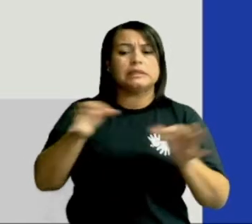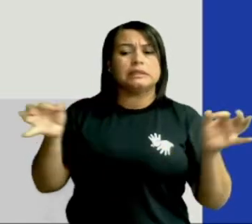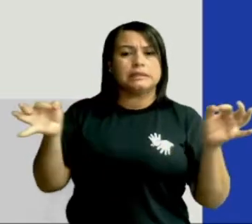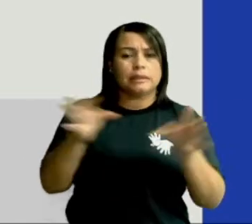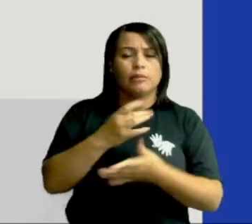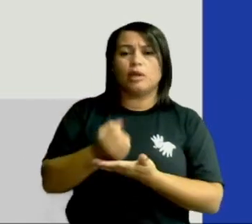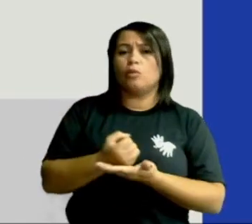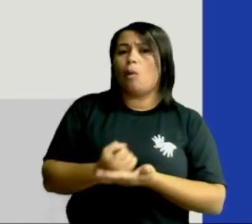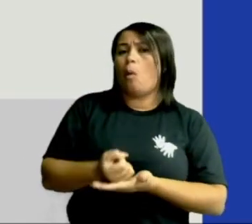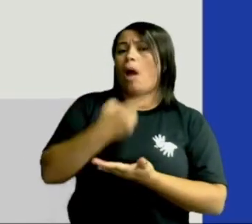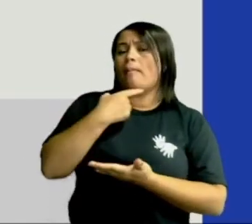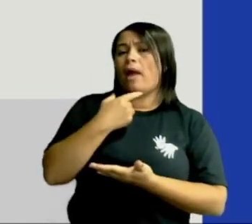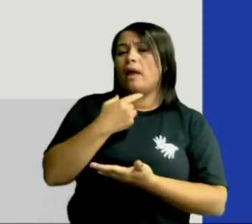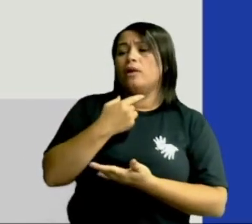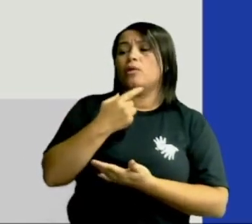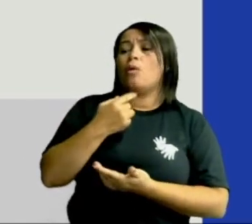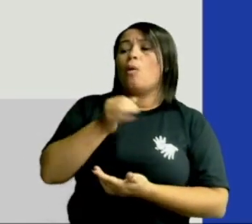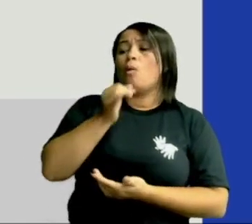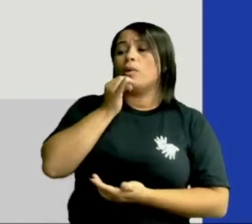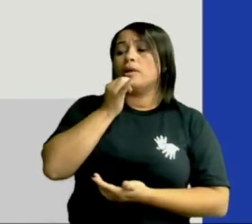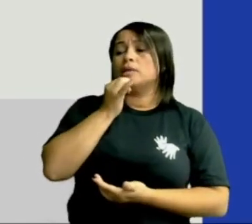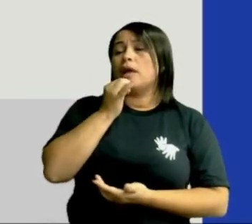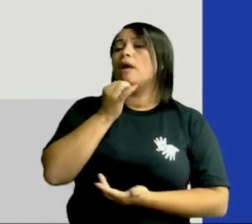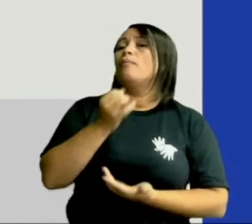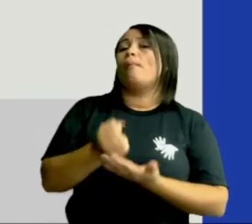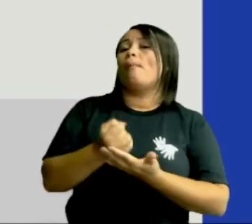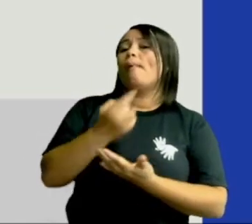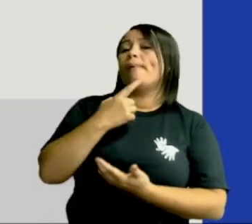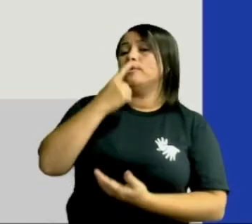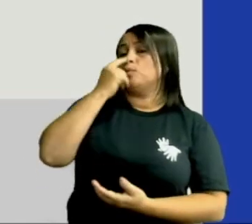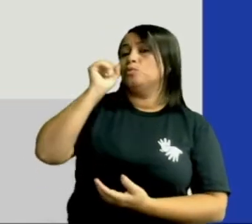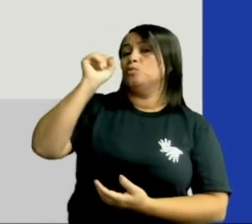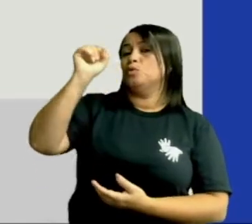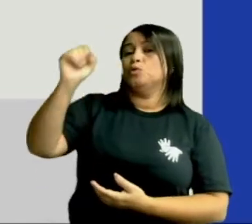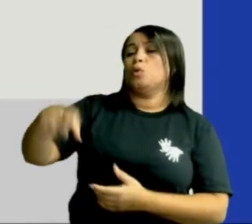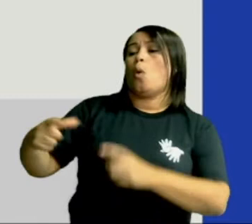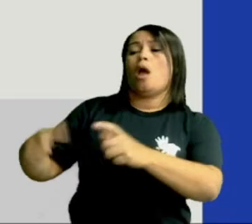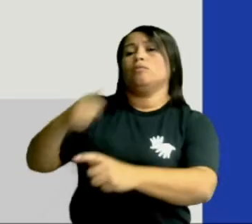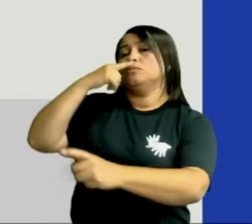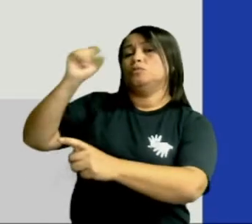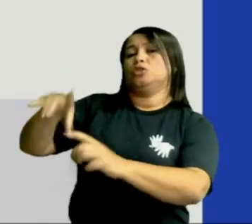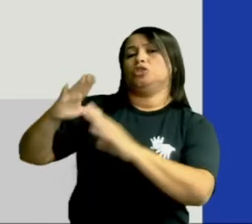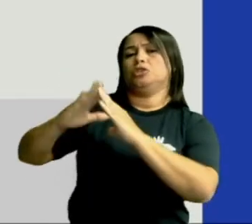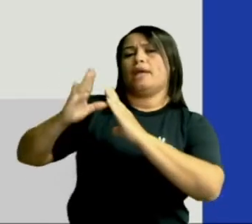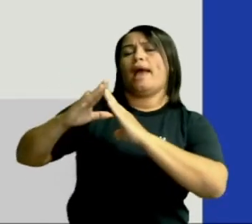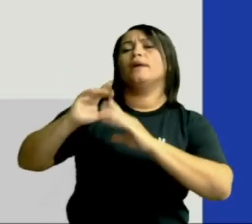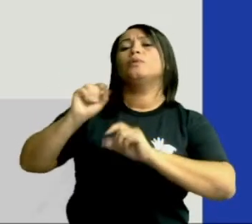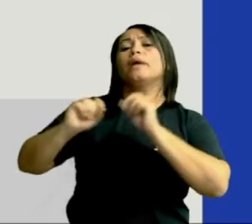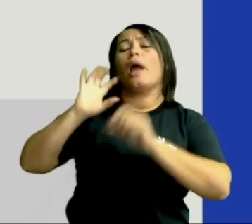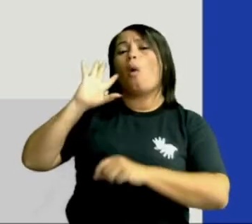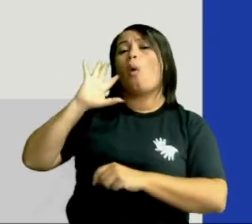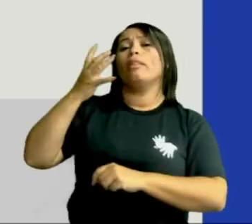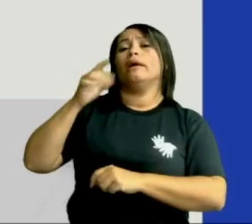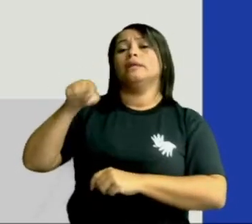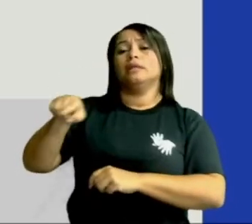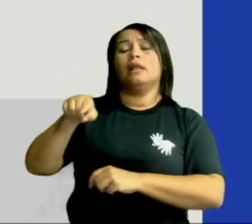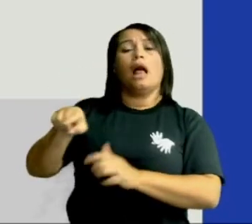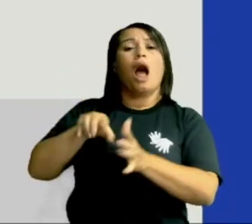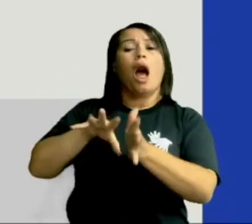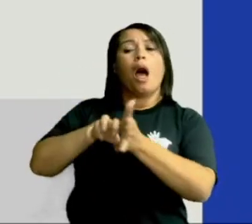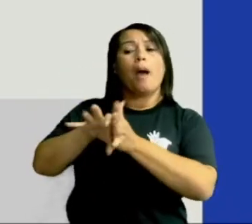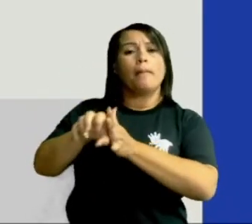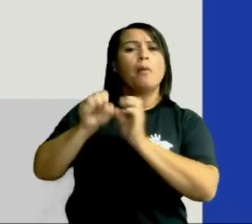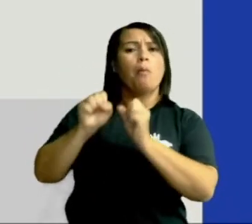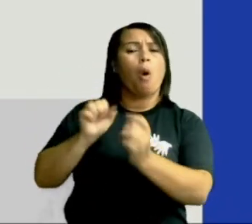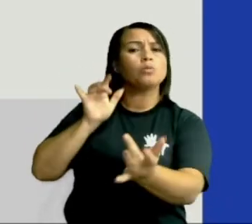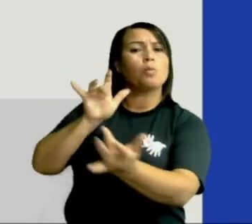tomar um medicamento, ou joga aquele medicamento de maneira errada no lixo doméstico, aquele medicamento ele pode entrar em